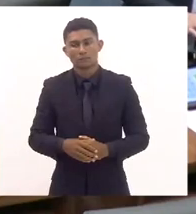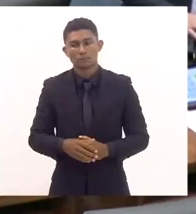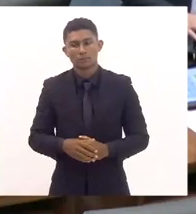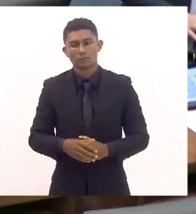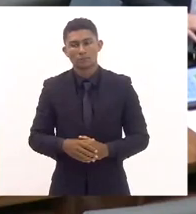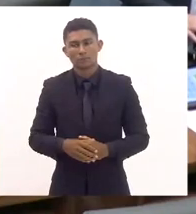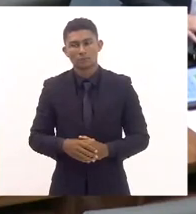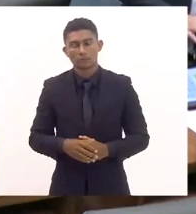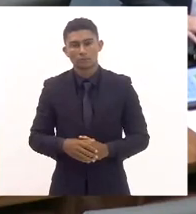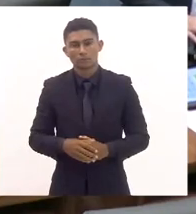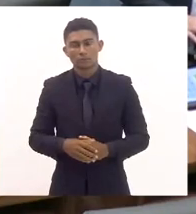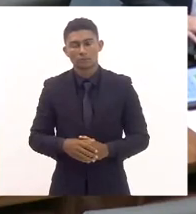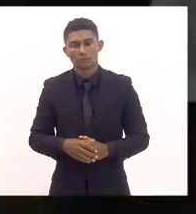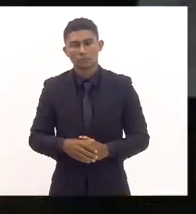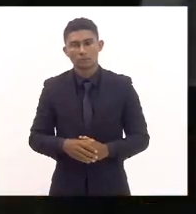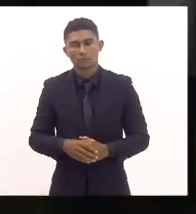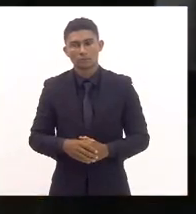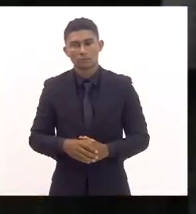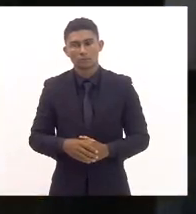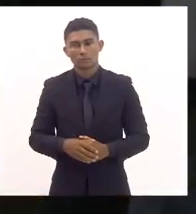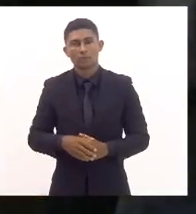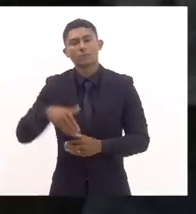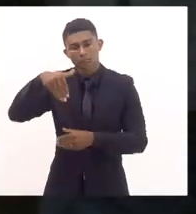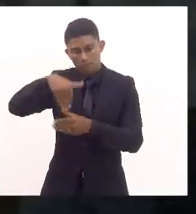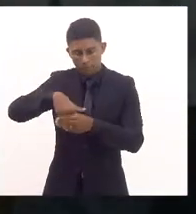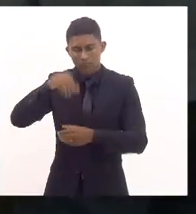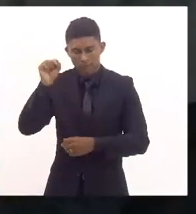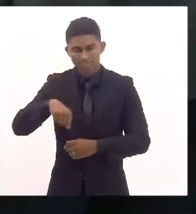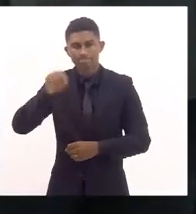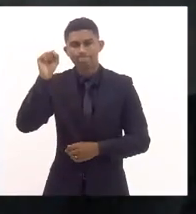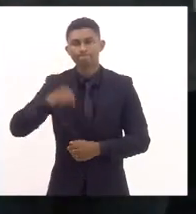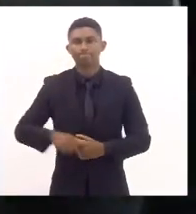o deputado Bruno dauaire sim